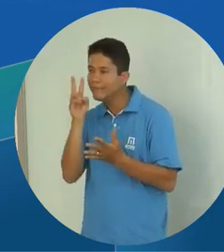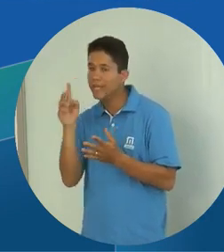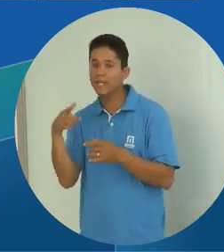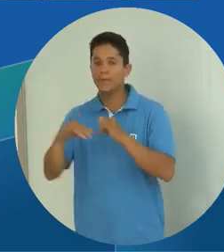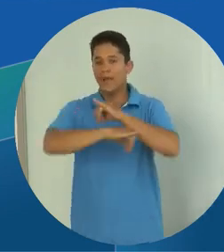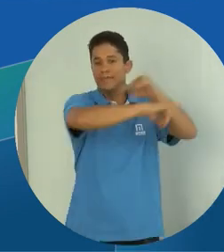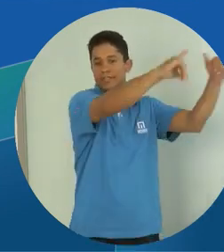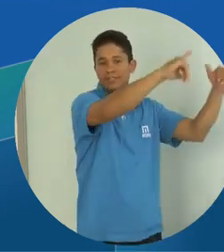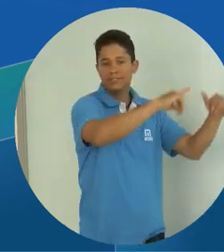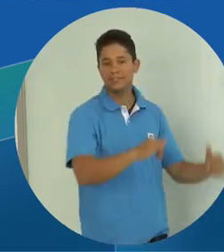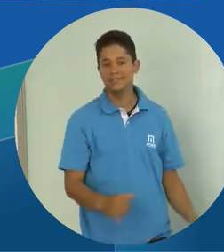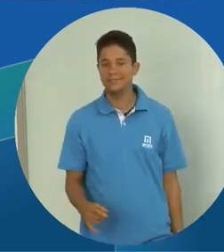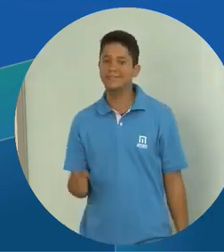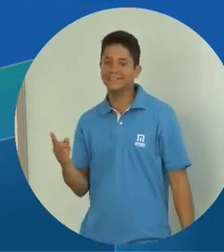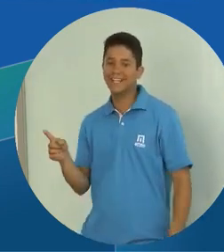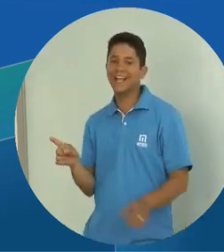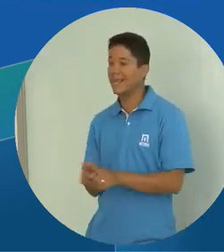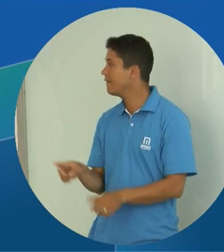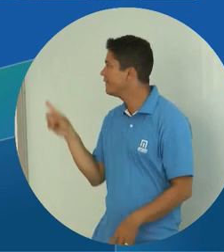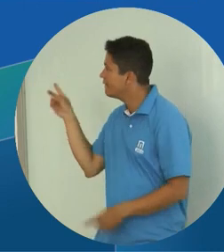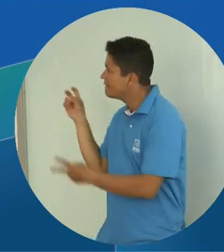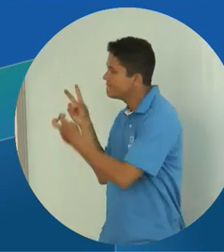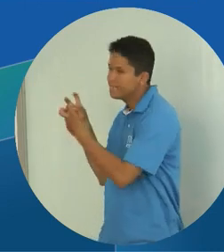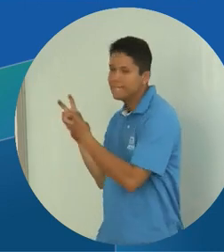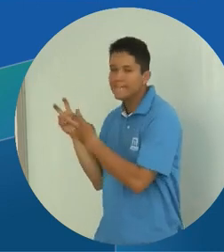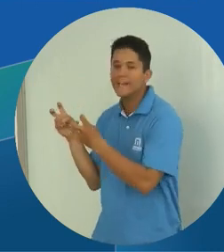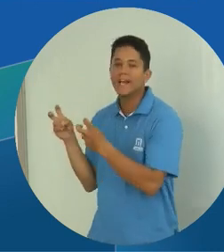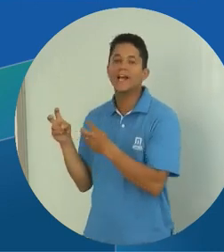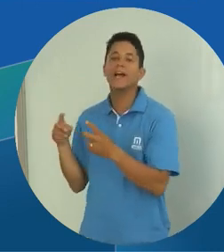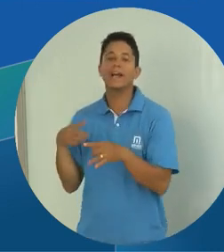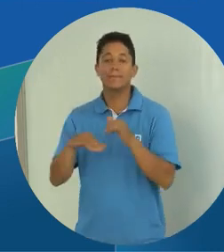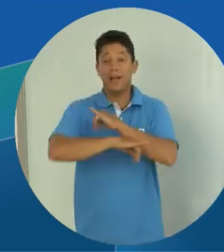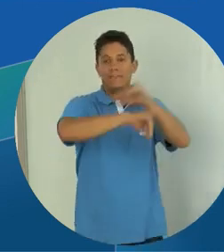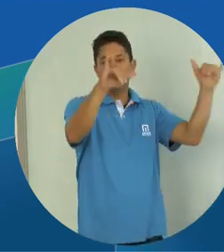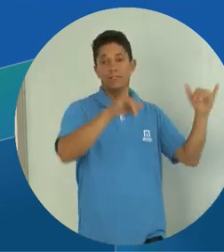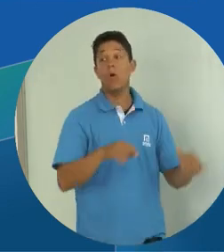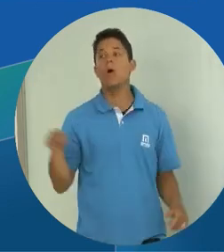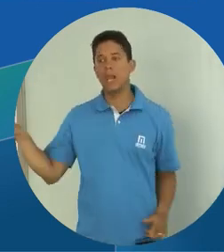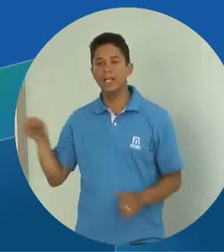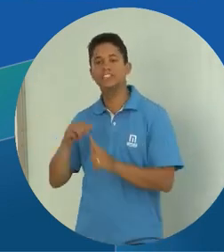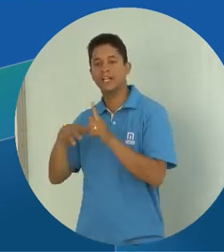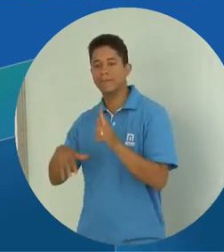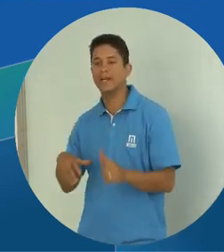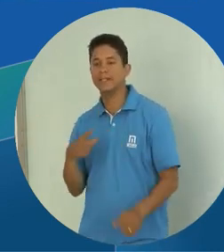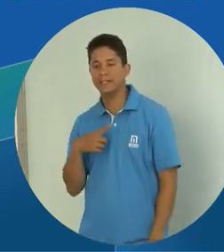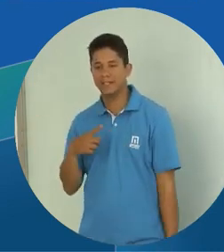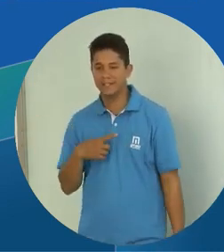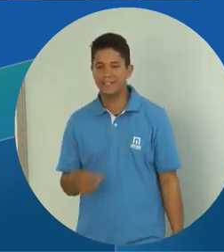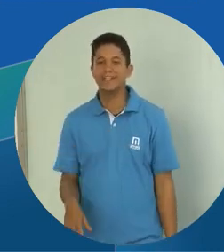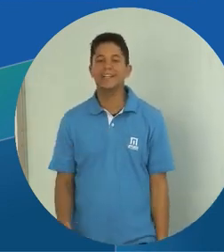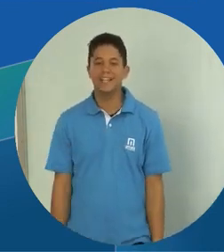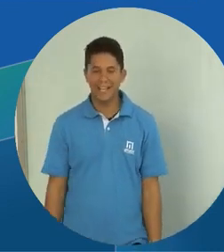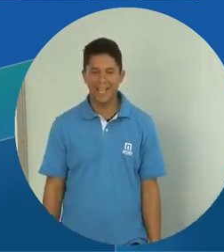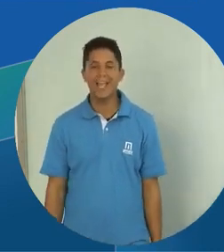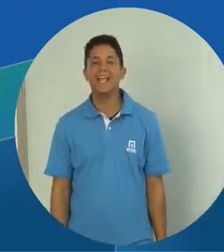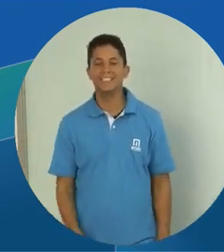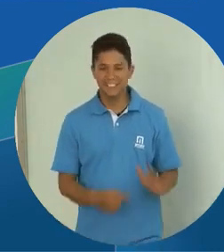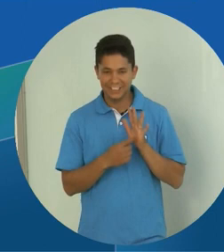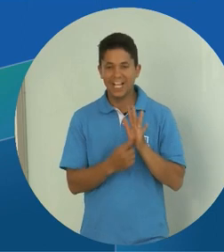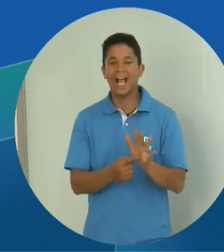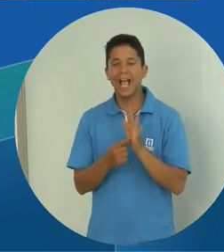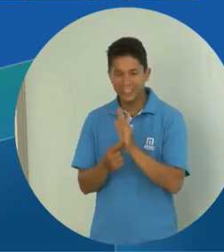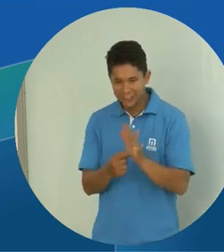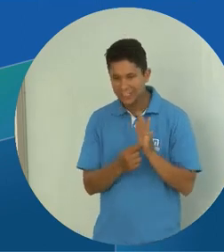matéria mais utilizada pelo mercado. A gente quis trazer essa questão de injeção em solo, que está sendo desenvolvido no